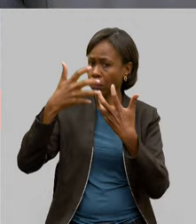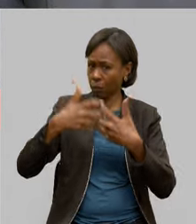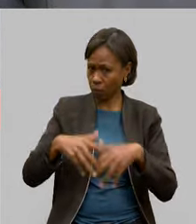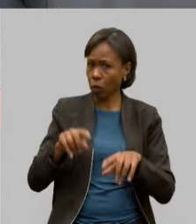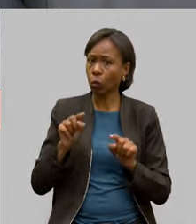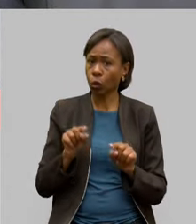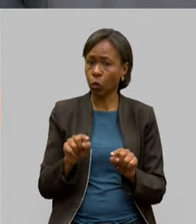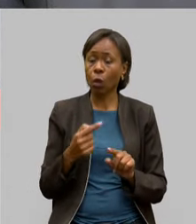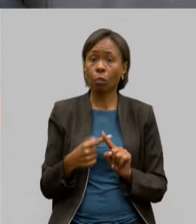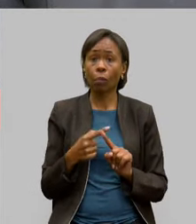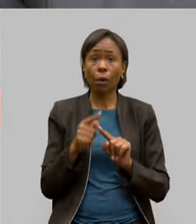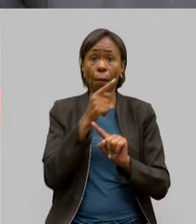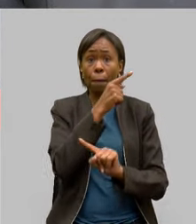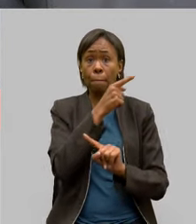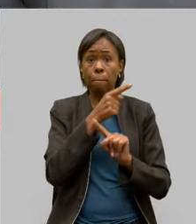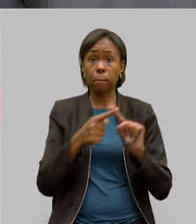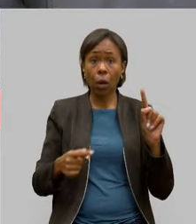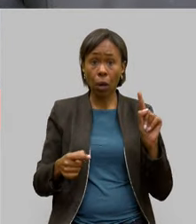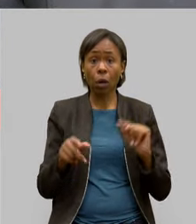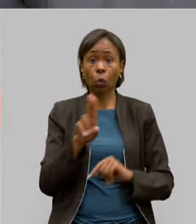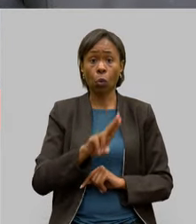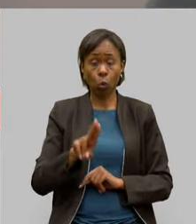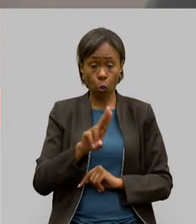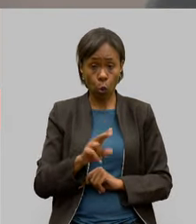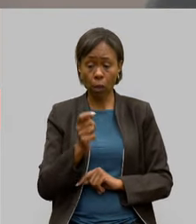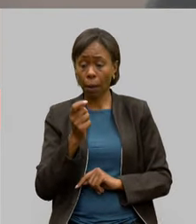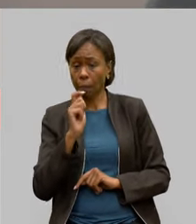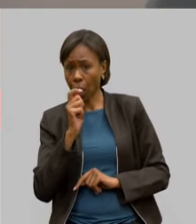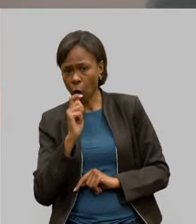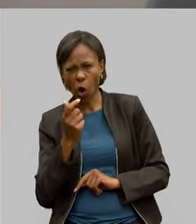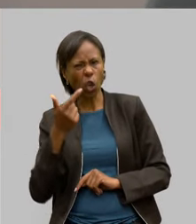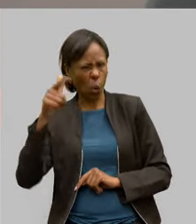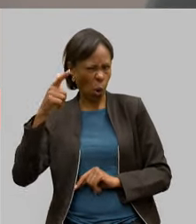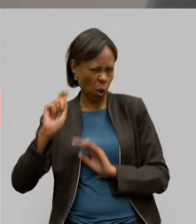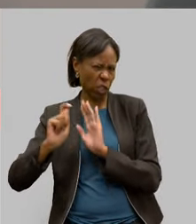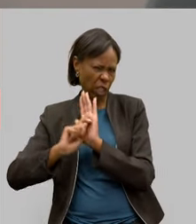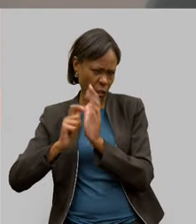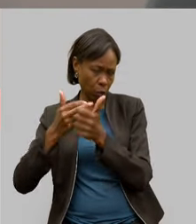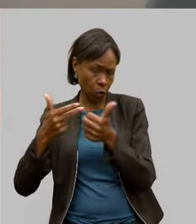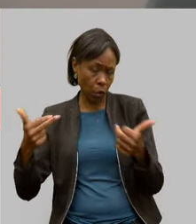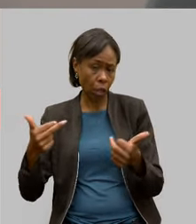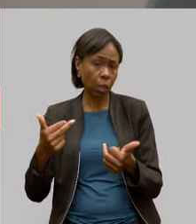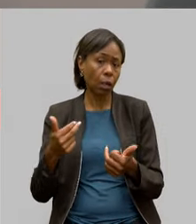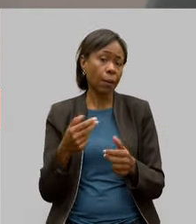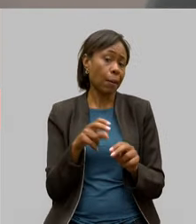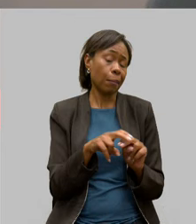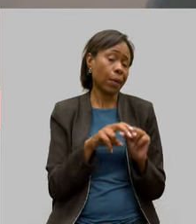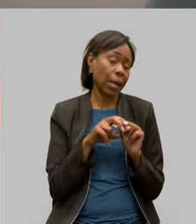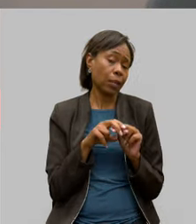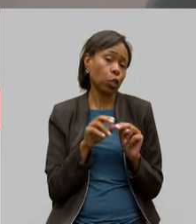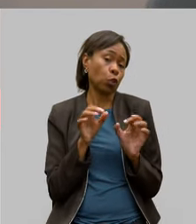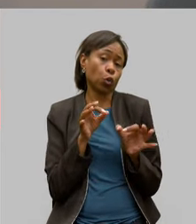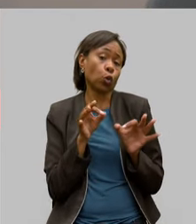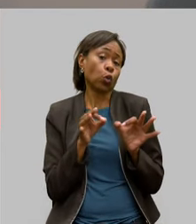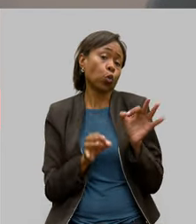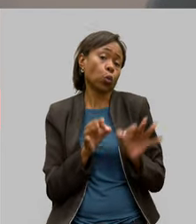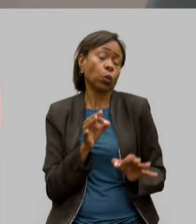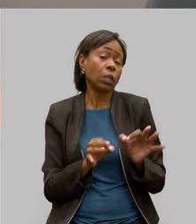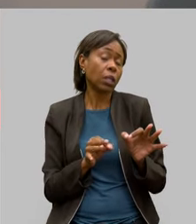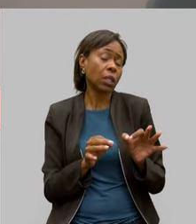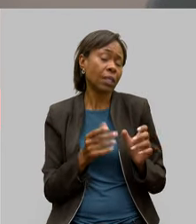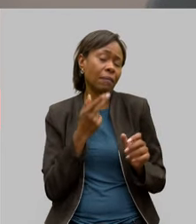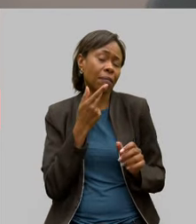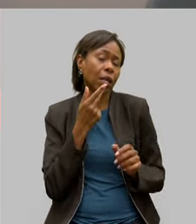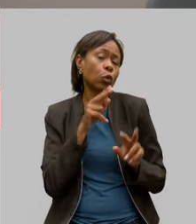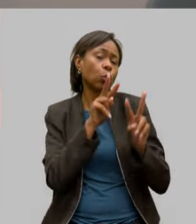da do uso não só da maconha Mas de todas as drogas ela se justifica por um bem jurídico que é a saúde pública